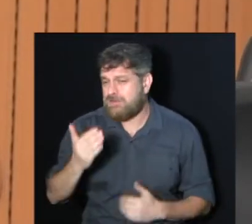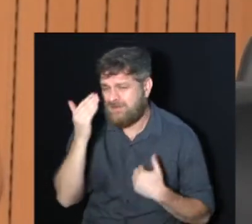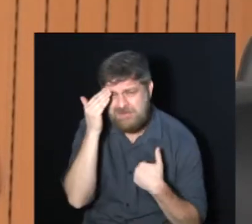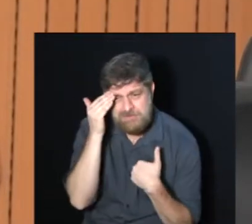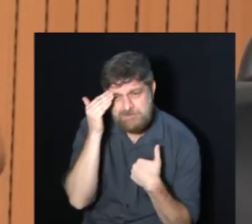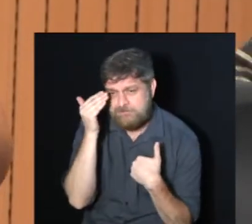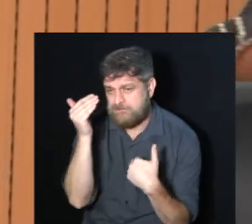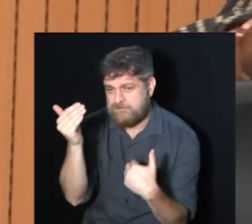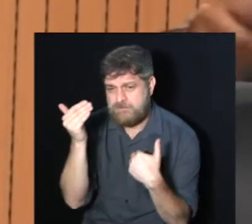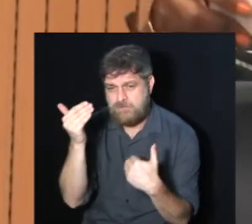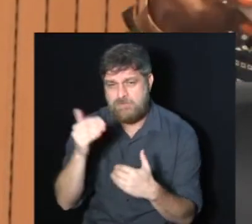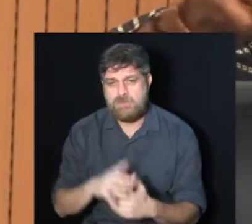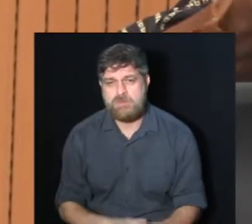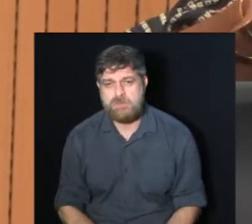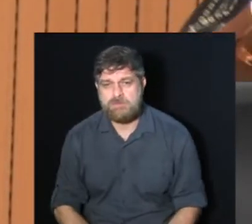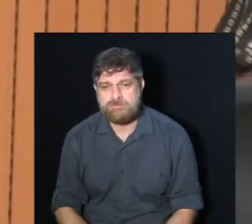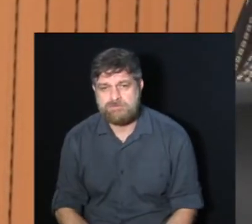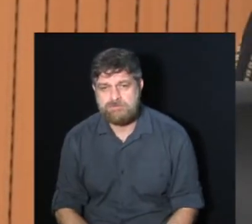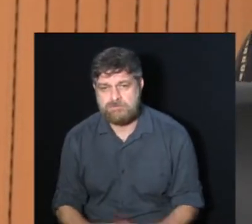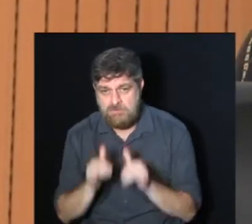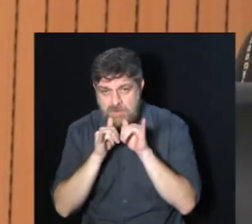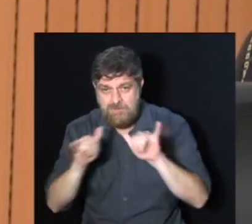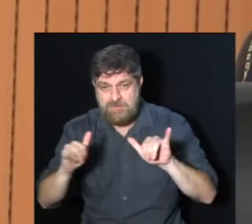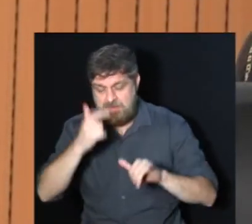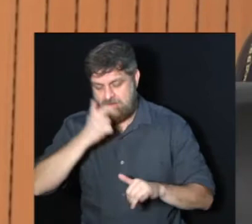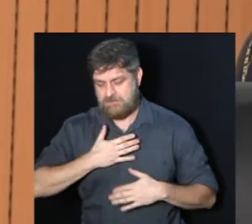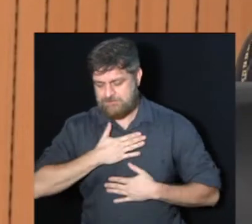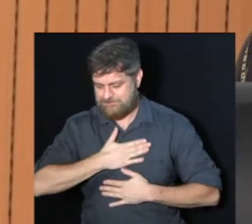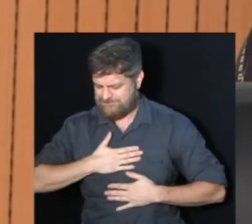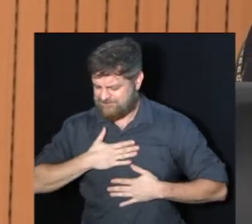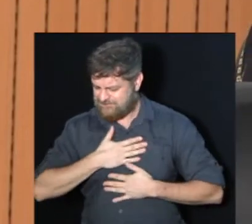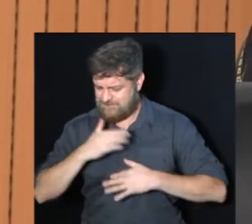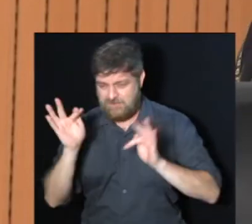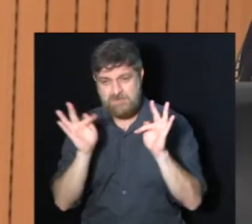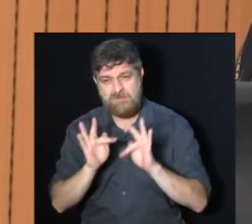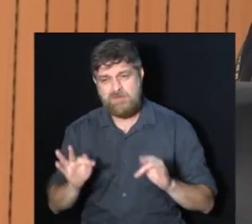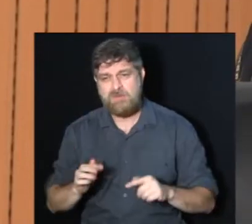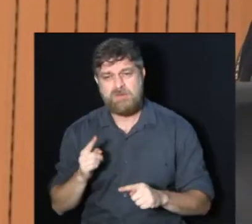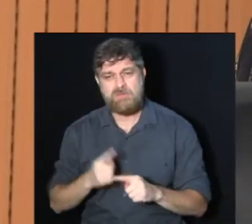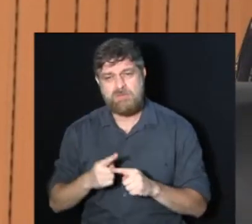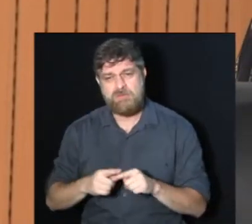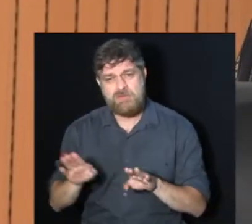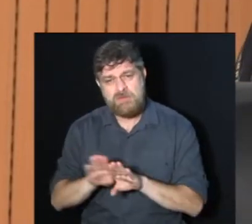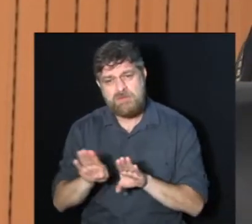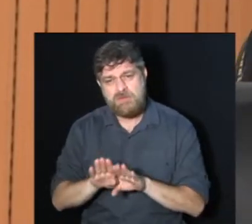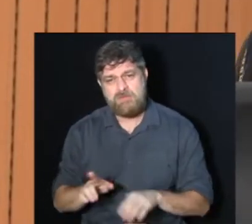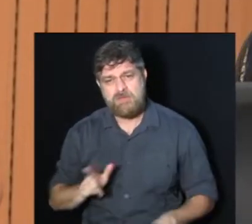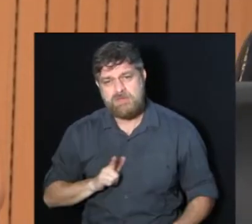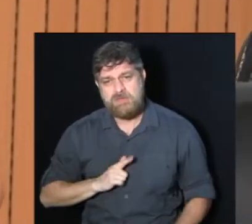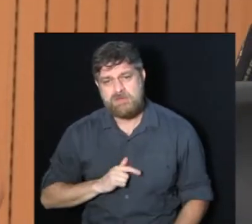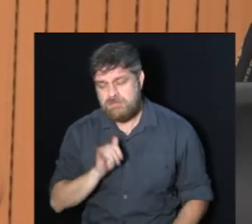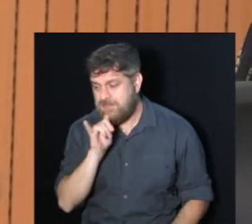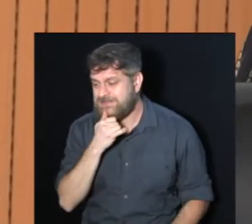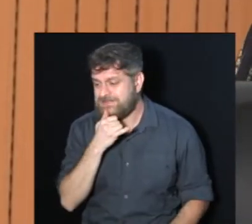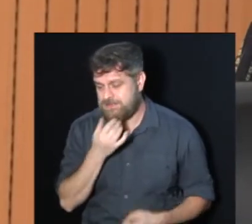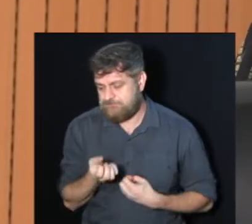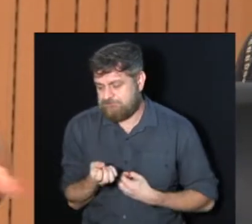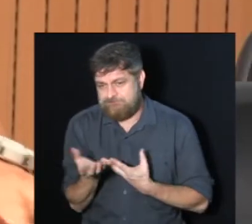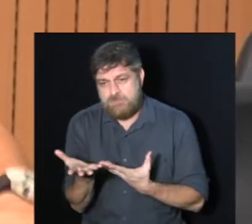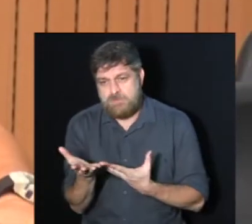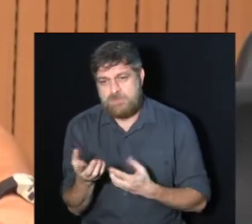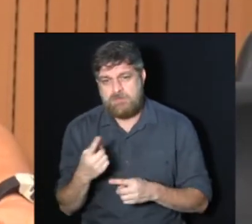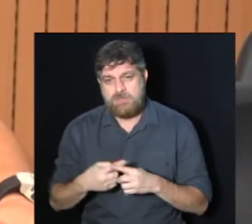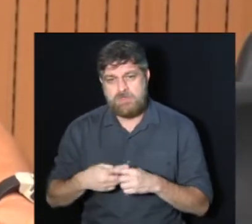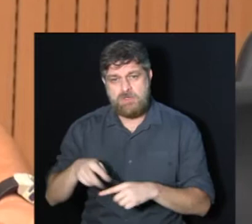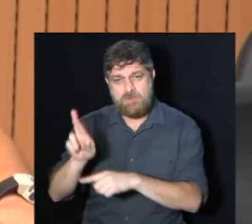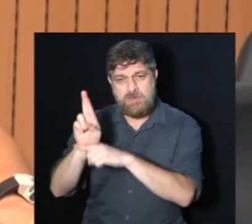muito e dizer que eu estou feliz por isso. Por outro lado, eu venho trazer uma grande tristeza, porque eu